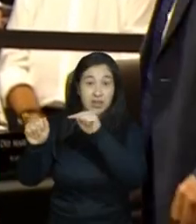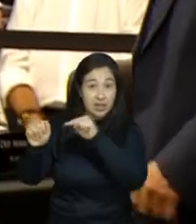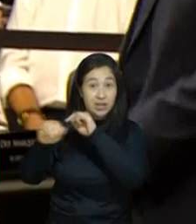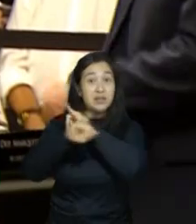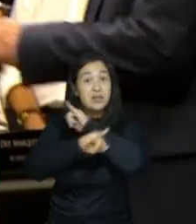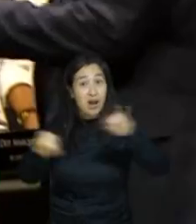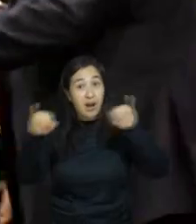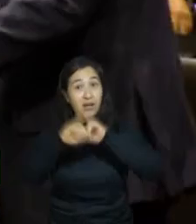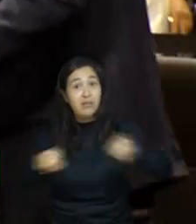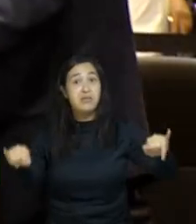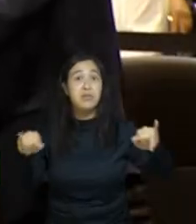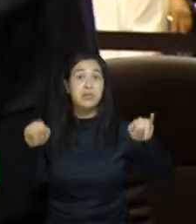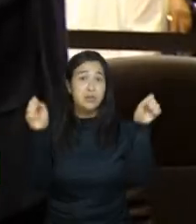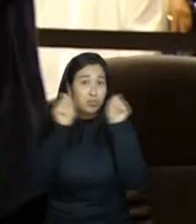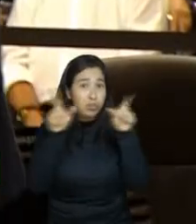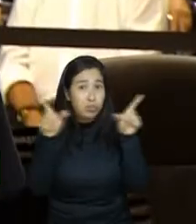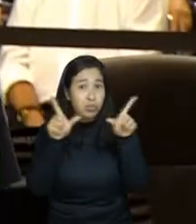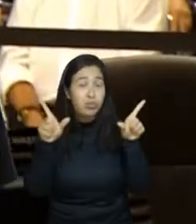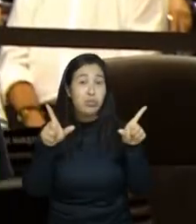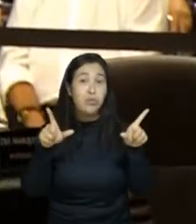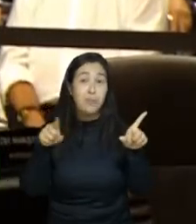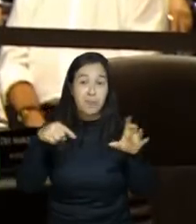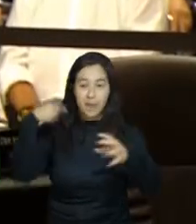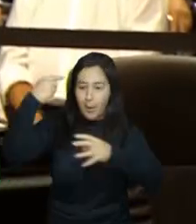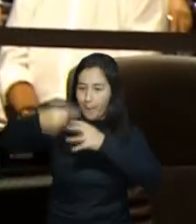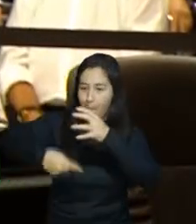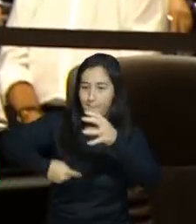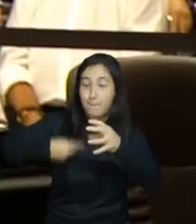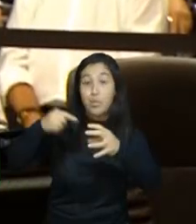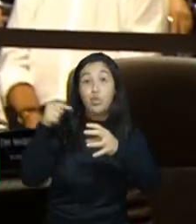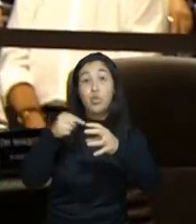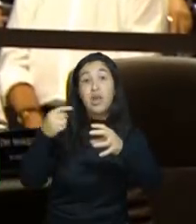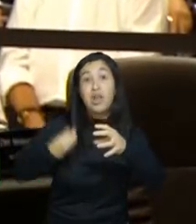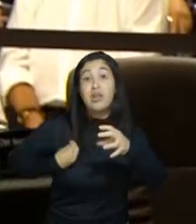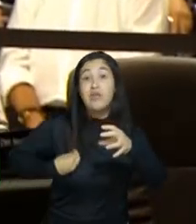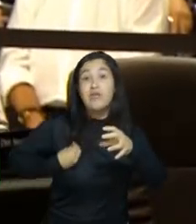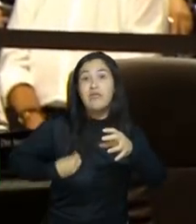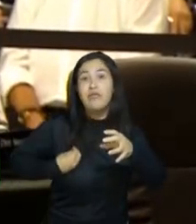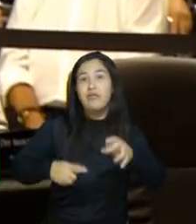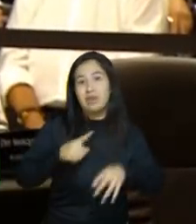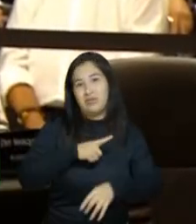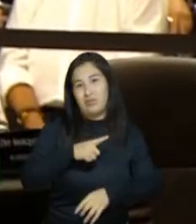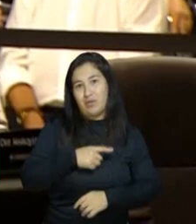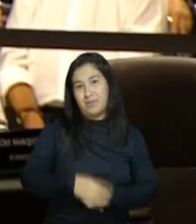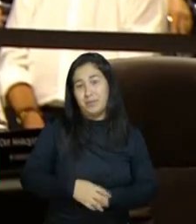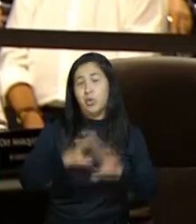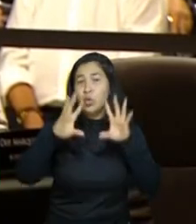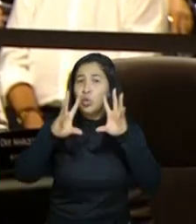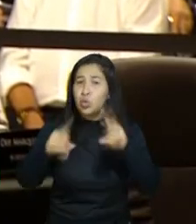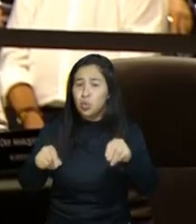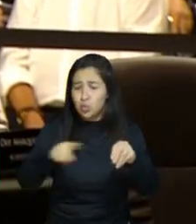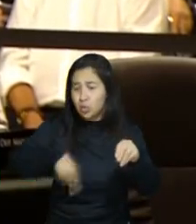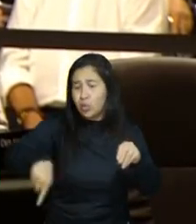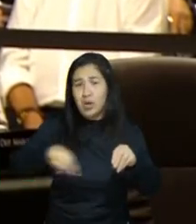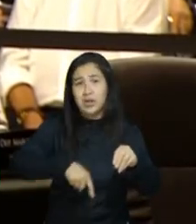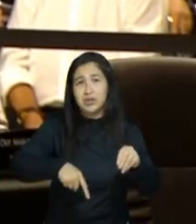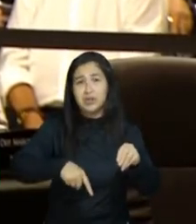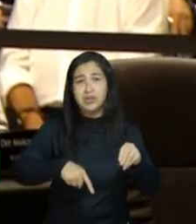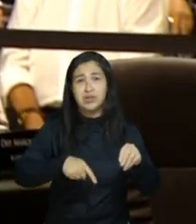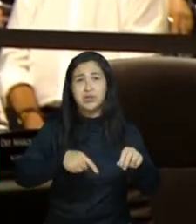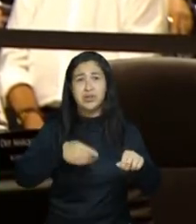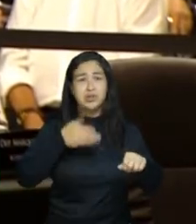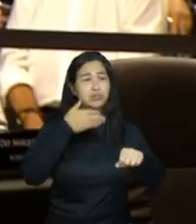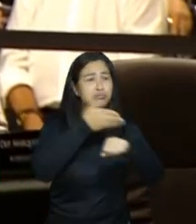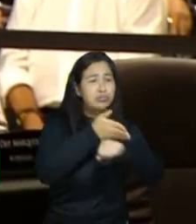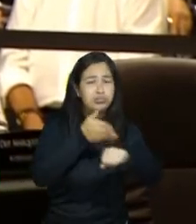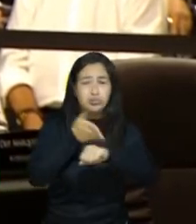a ver que nós vivemos num planeta vivo. Já, a teoria de Gaia já demonstra que tudo que a gente interfere na natureza haverá algum